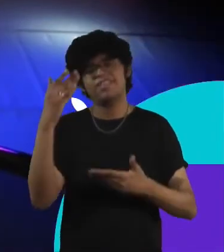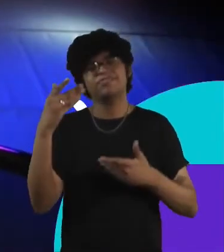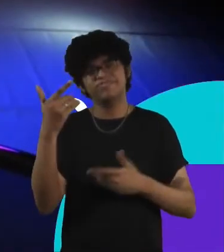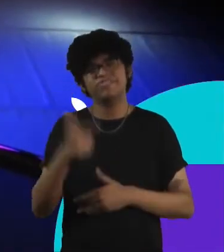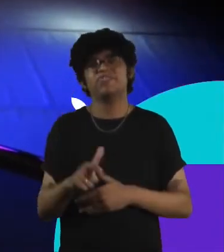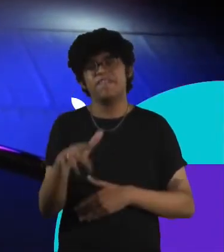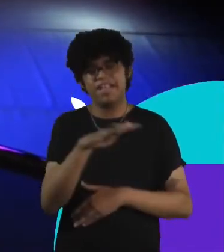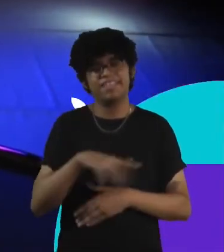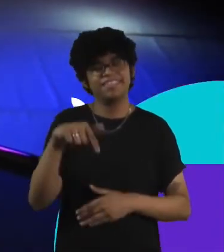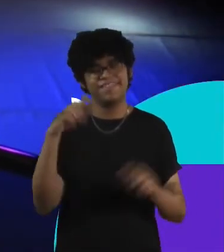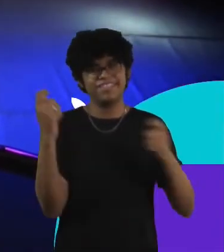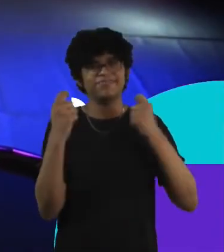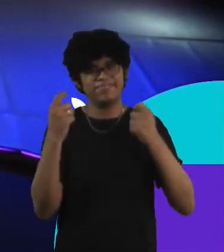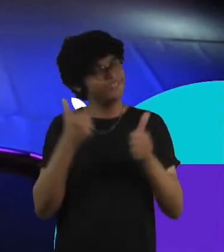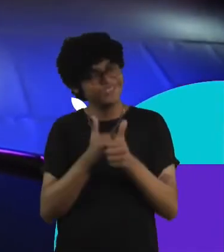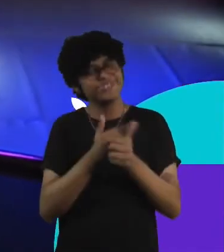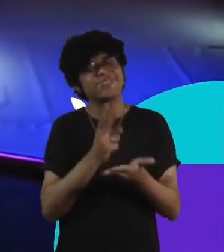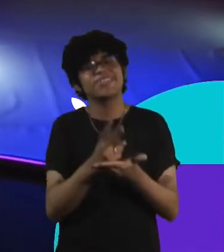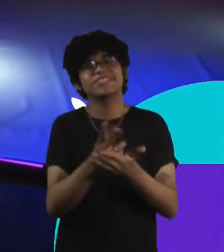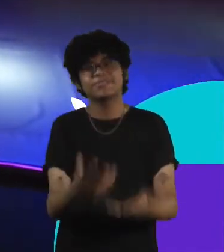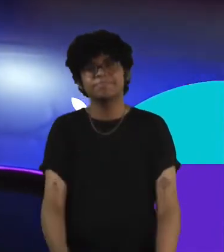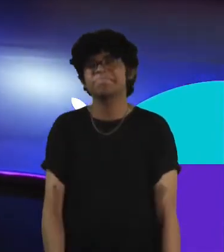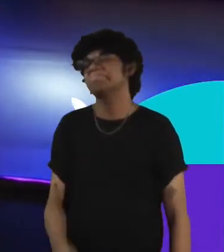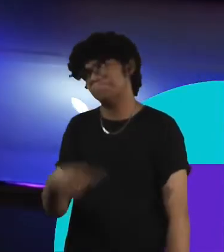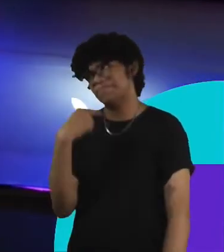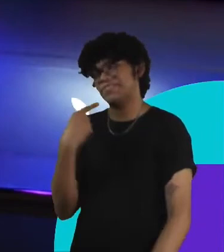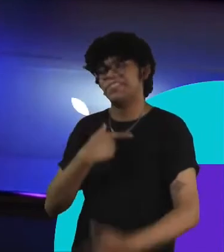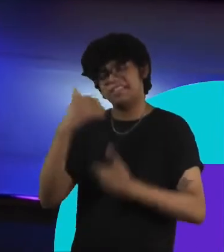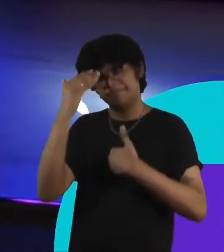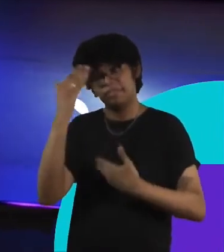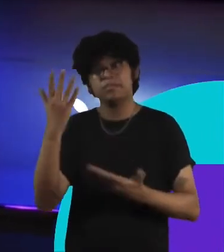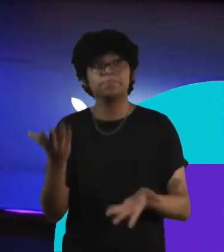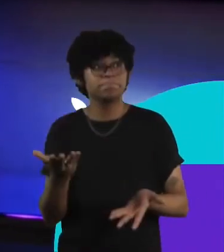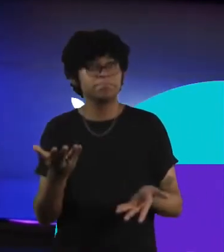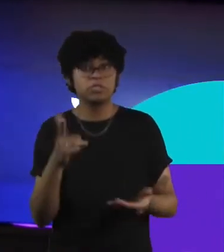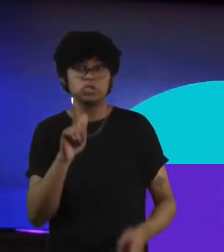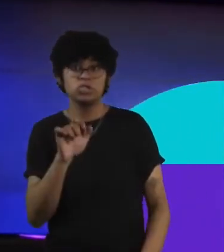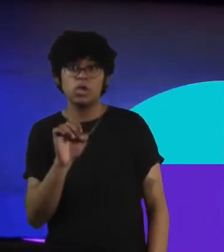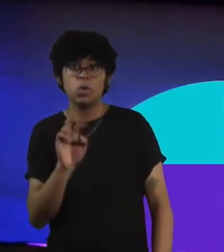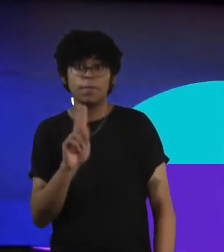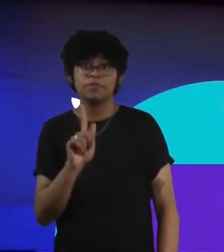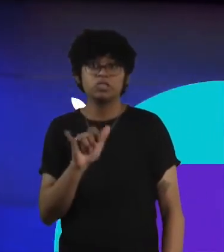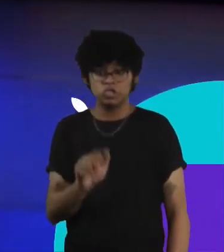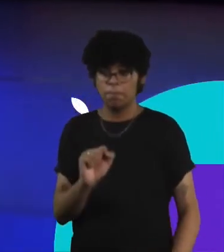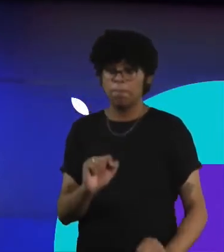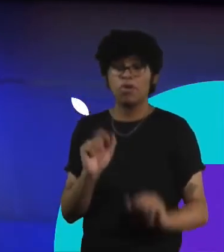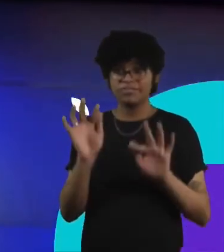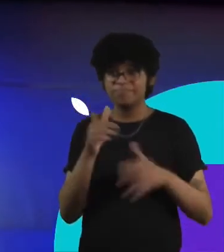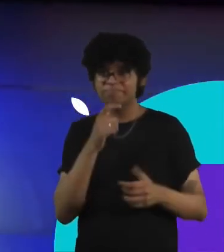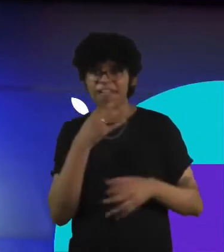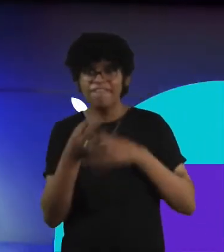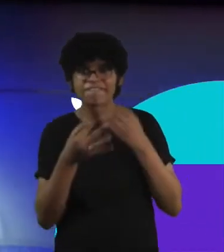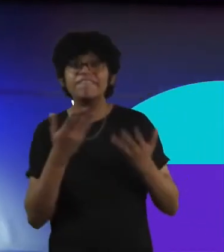espaço. Seguimos juntos. A gente que agradece. Geórgia, quer dar uma palavrinha final? Sim,